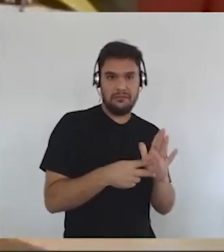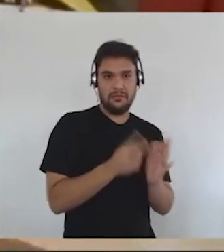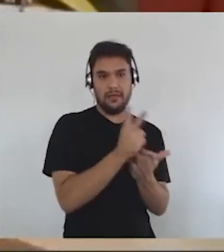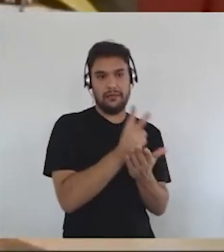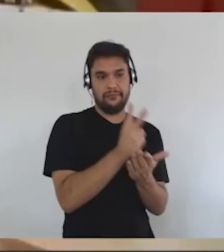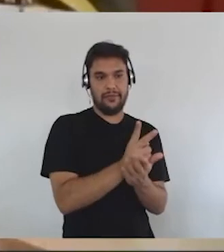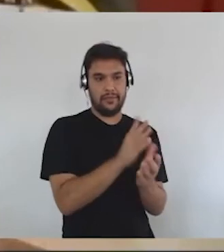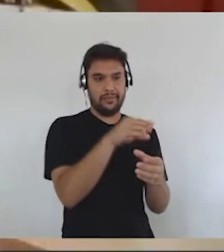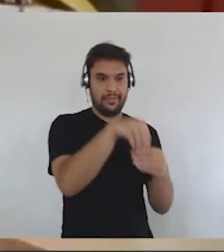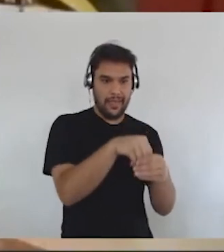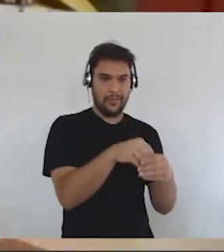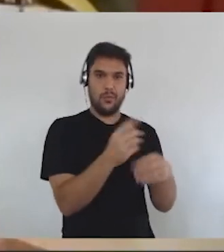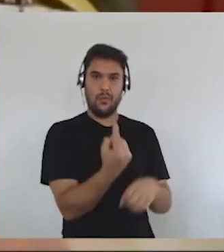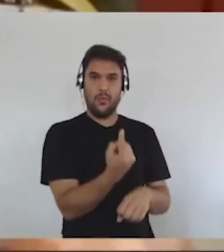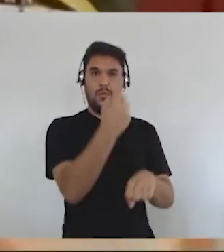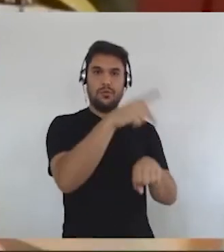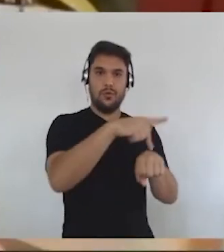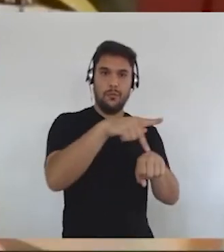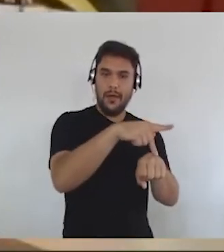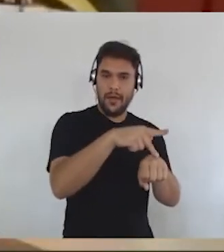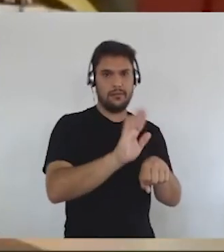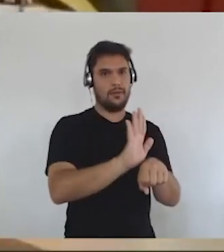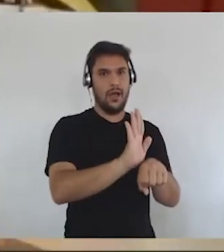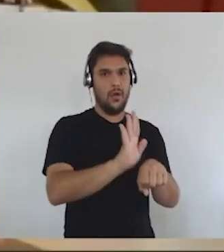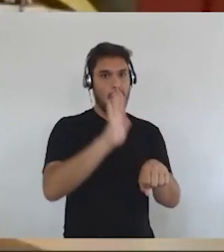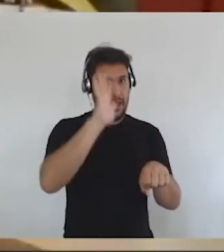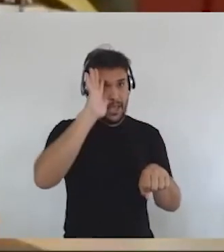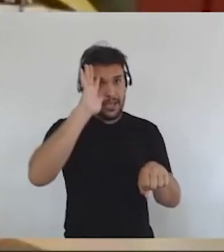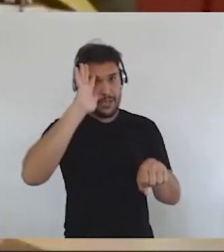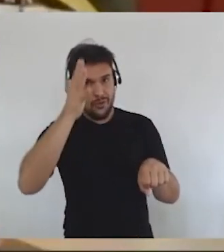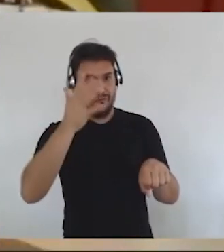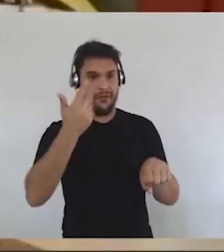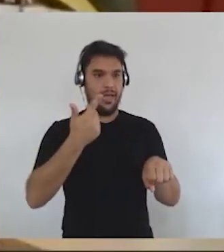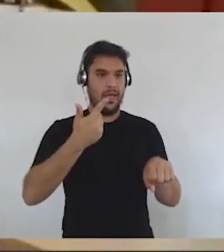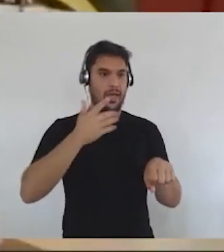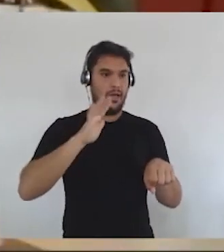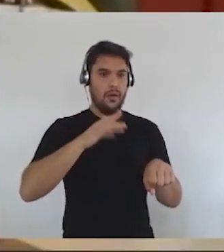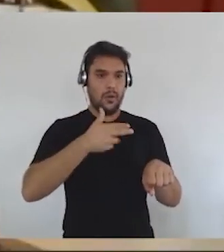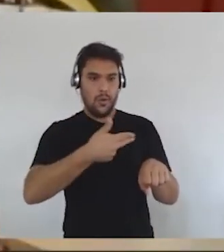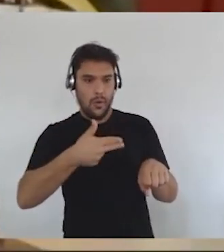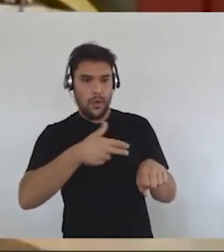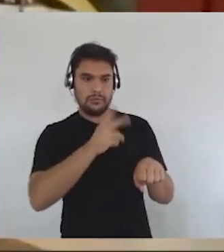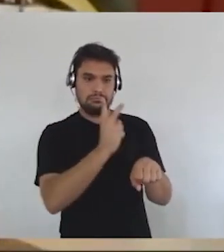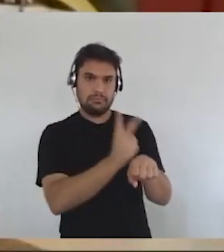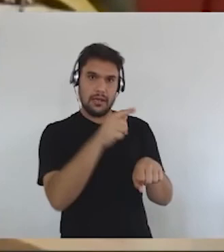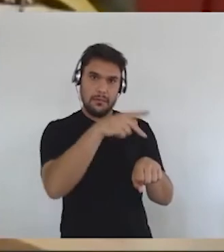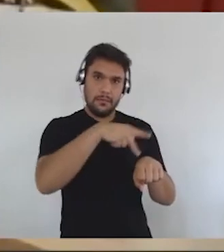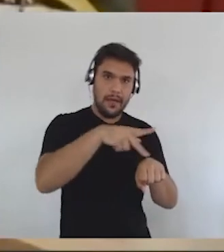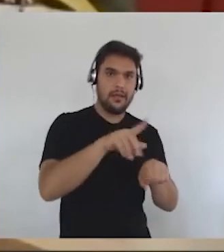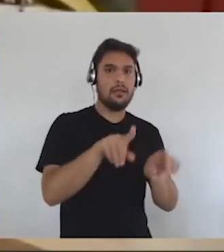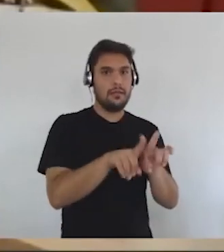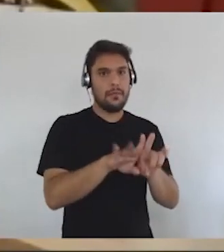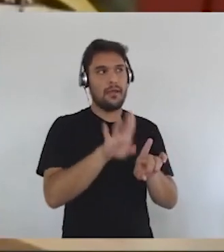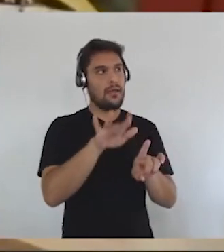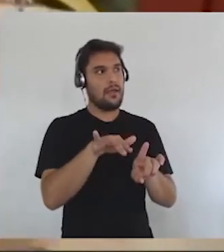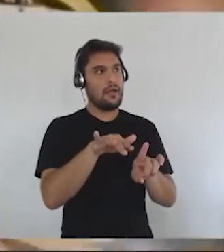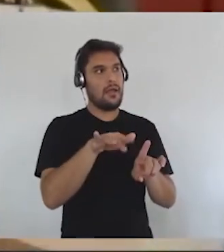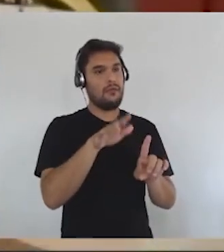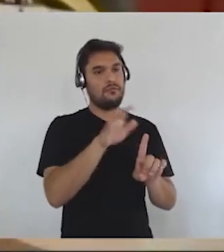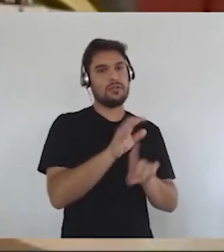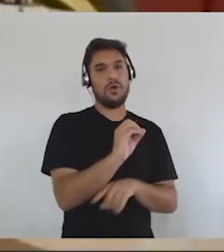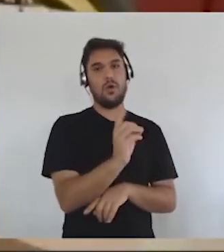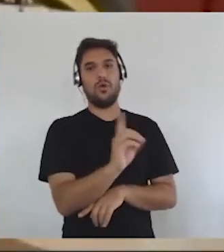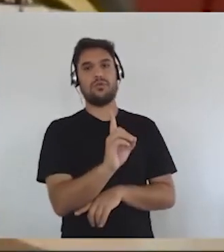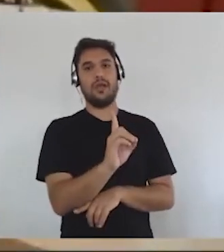àquele país, e que a adoção de medidas imediatas naquele estado implica ou não